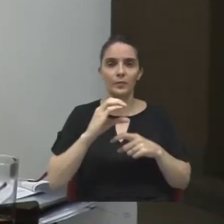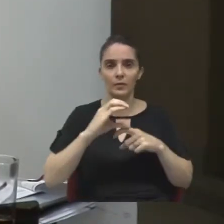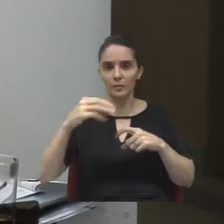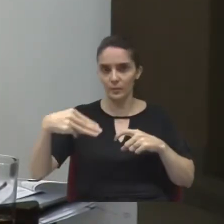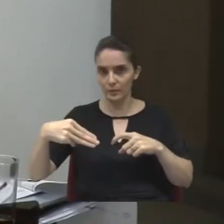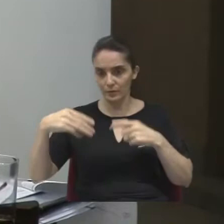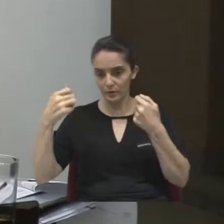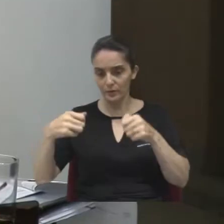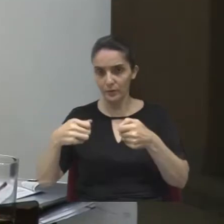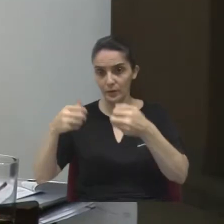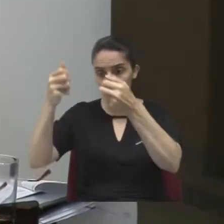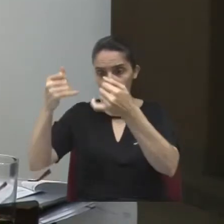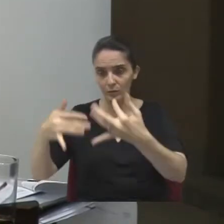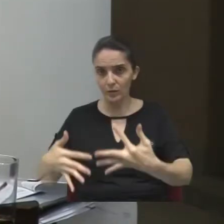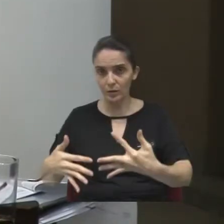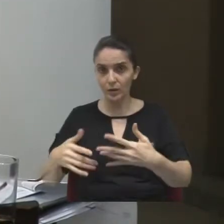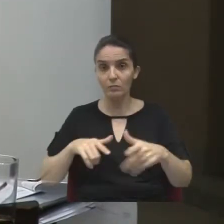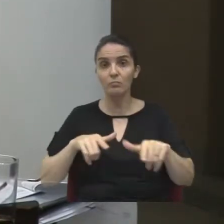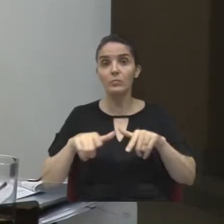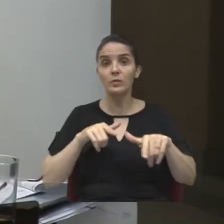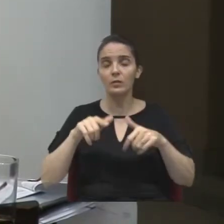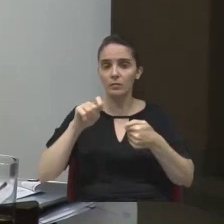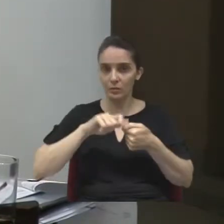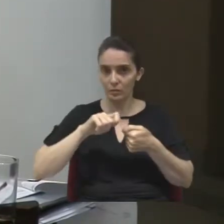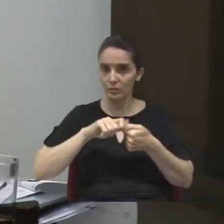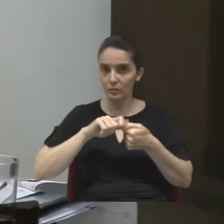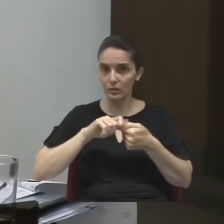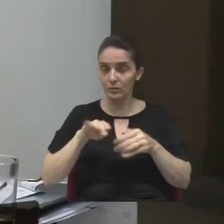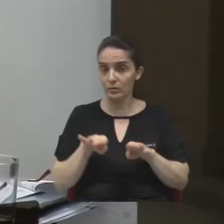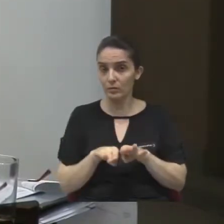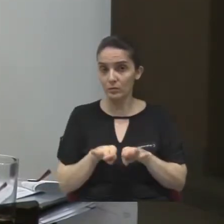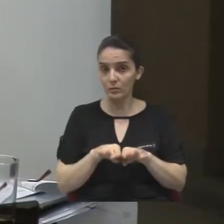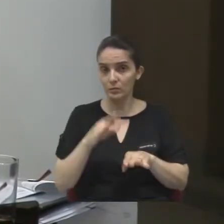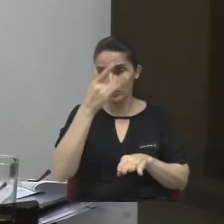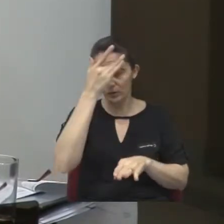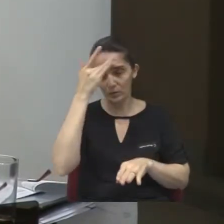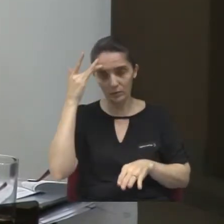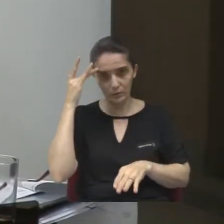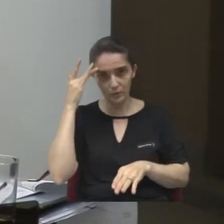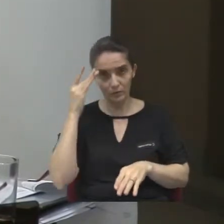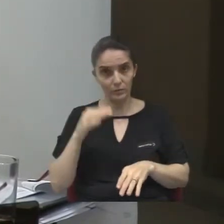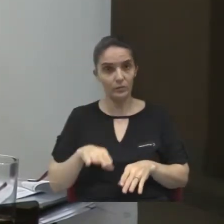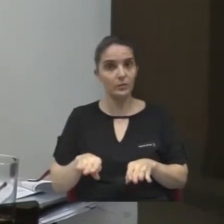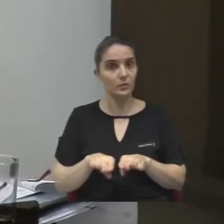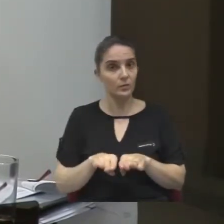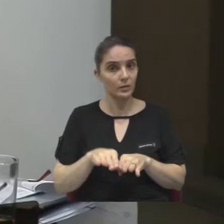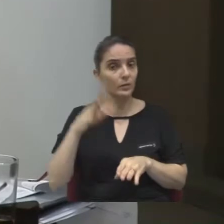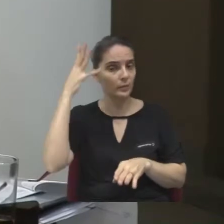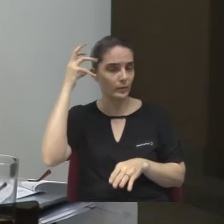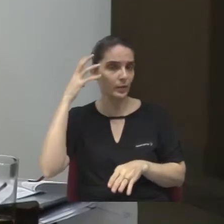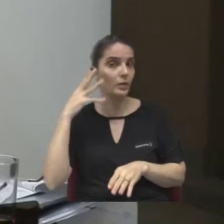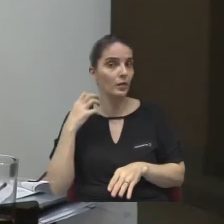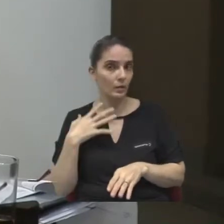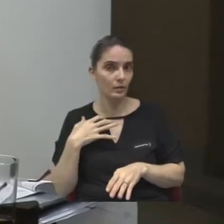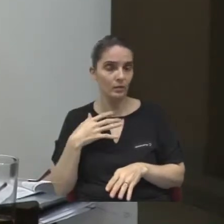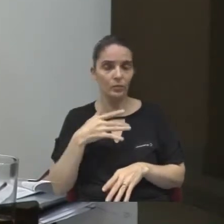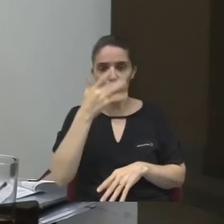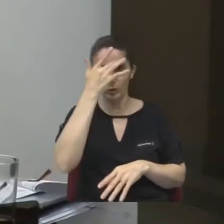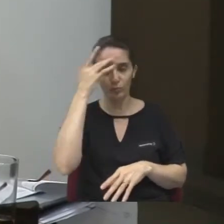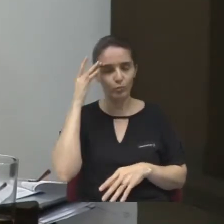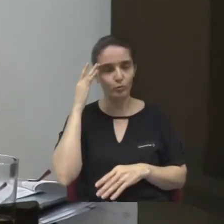quanto ao trabalho executado e até as pessoas, também, vereadora Lu, as pessoas de fora.